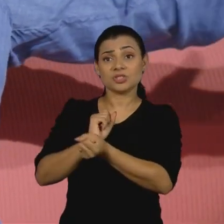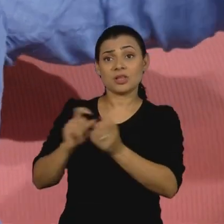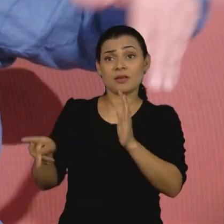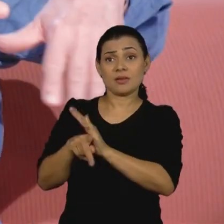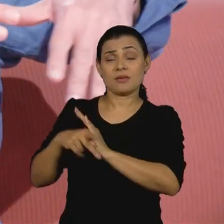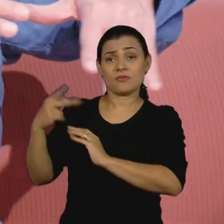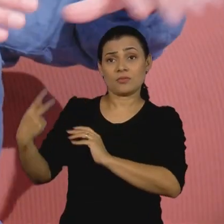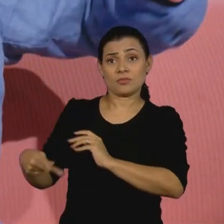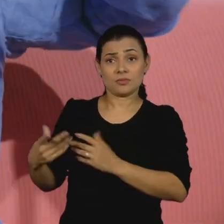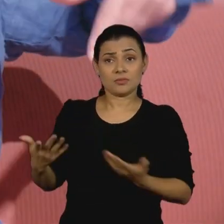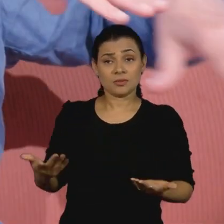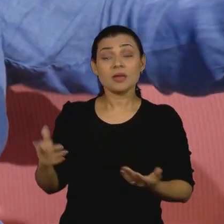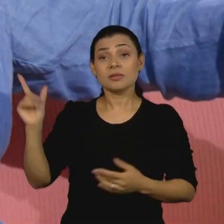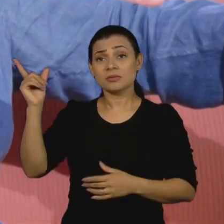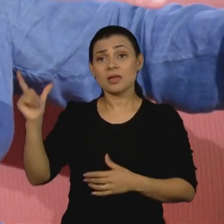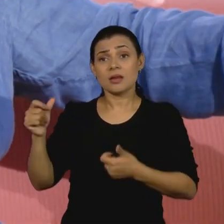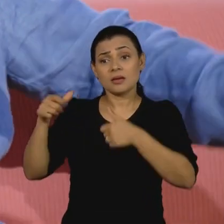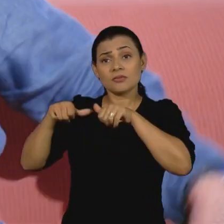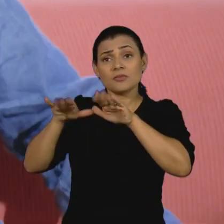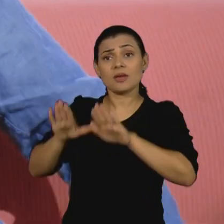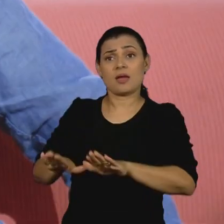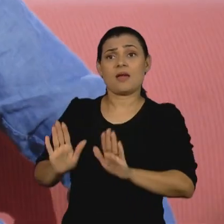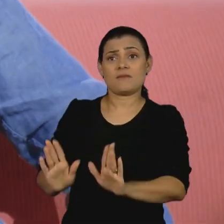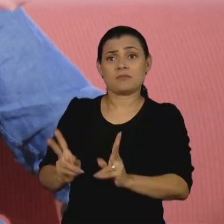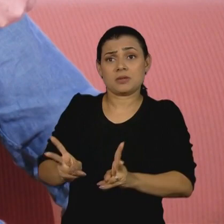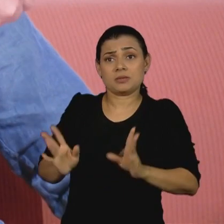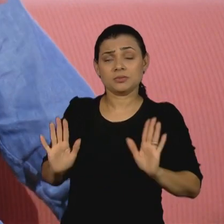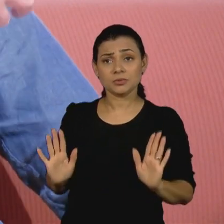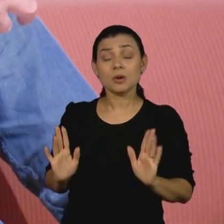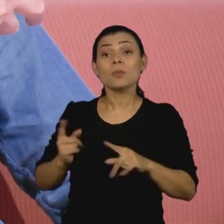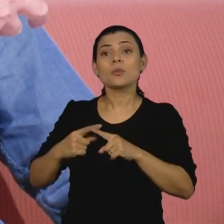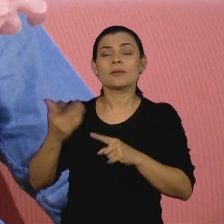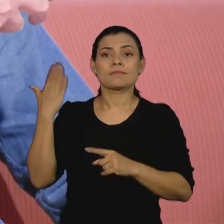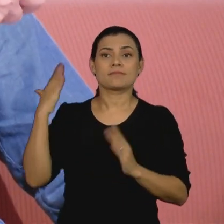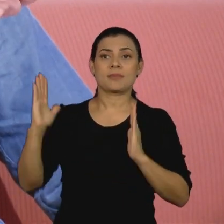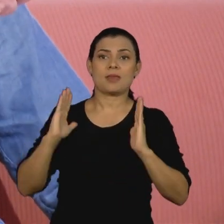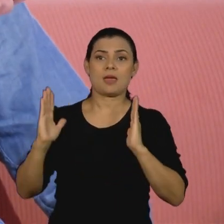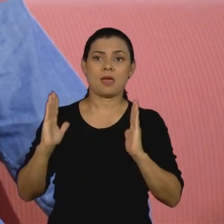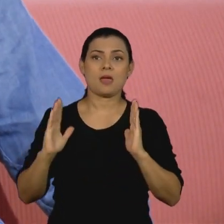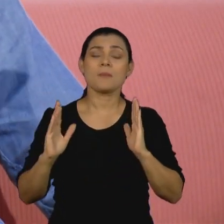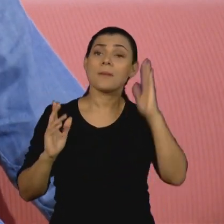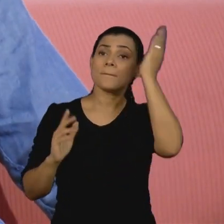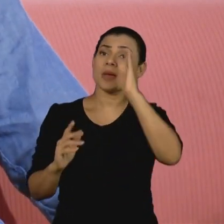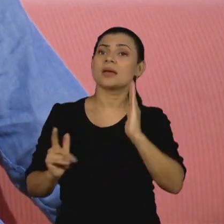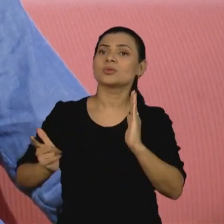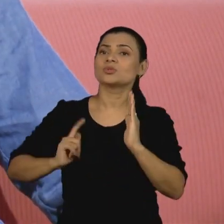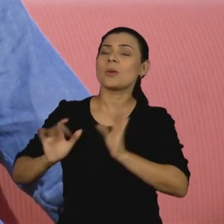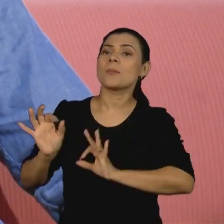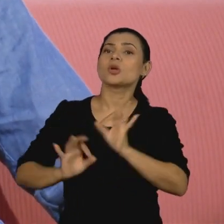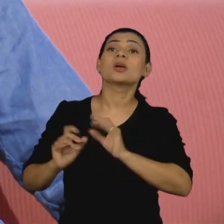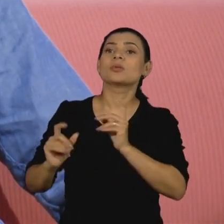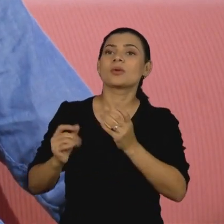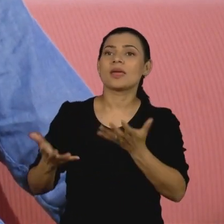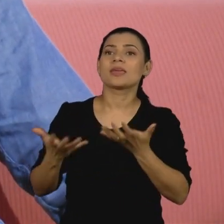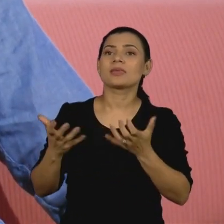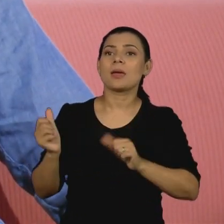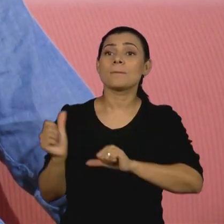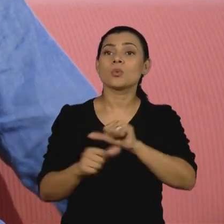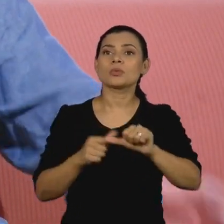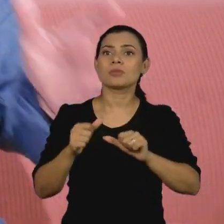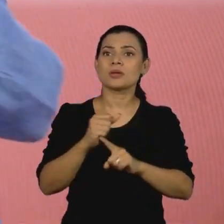o italiano chegava lá e ficava naquele lugar. Por quê? Naquela época, o Brasil tinha um projeto que era